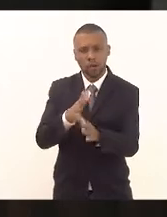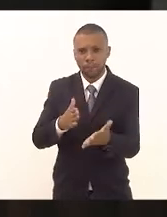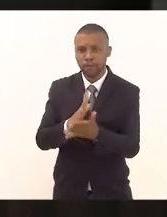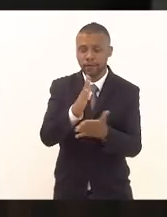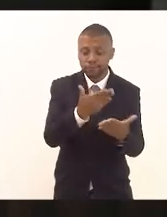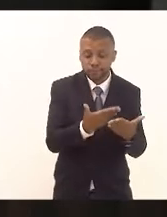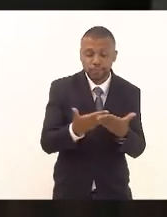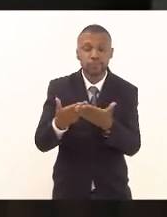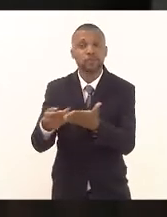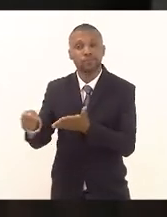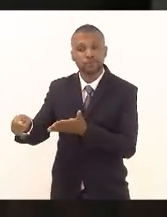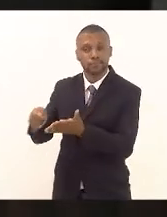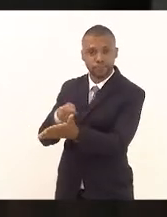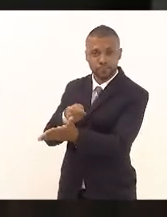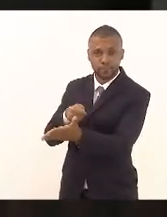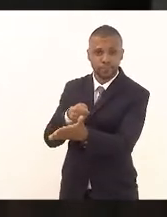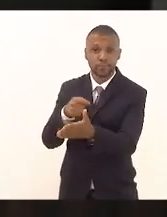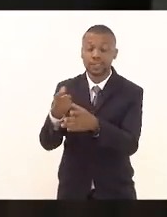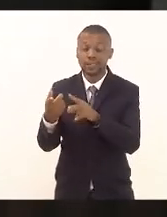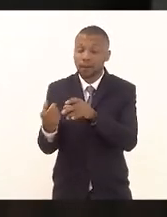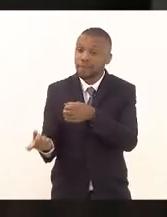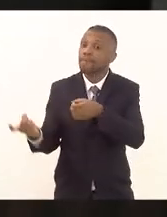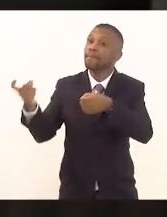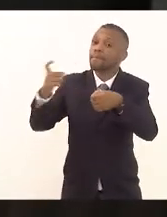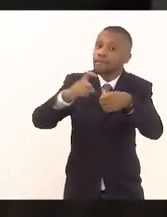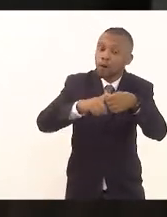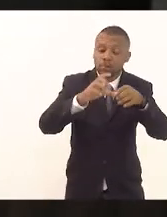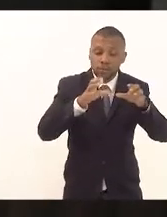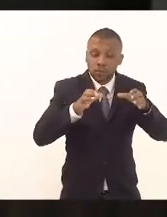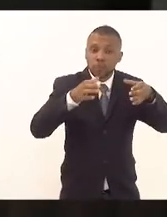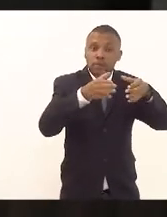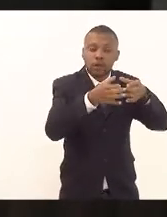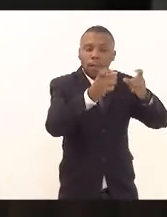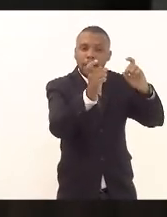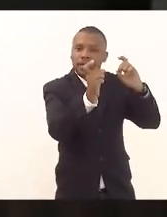a retorna à comissão